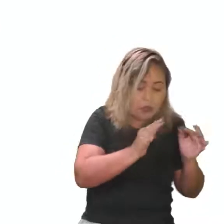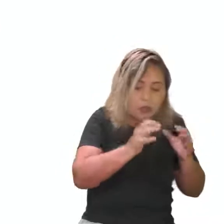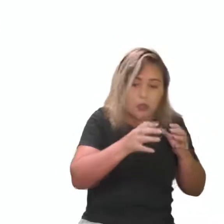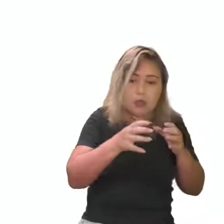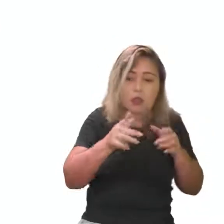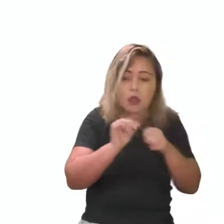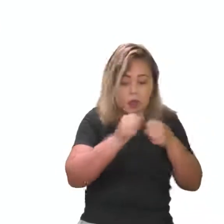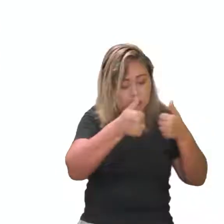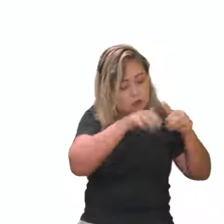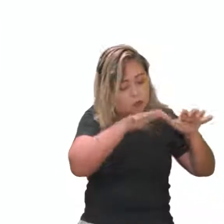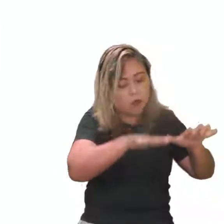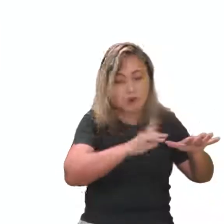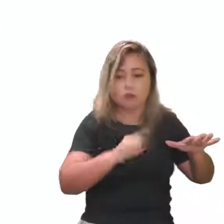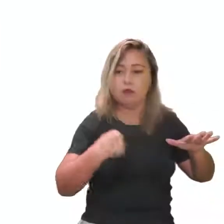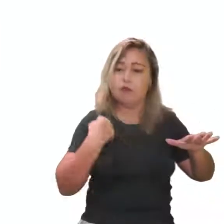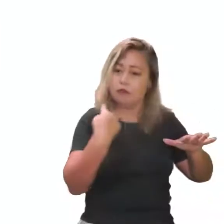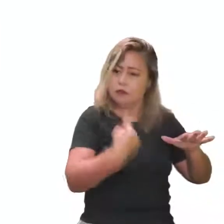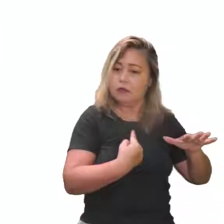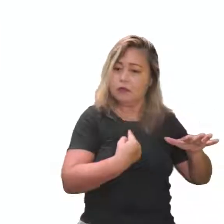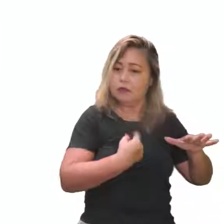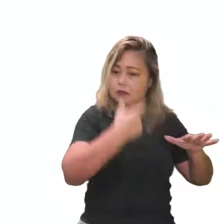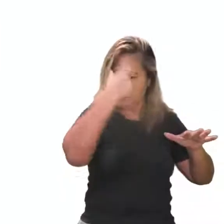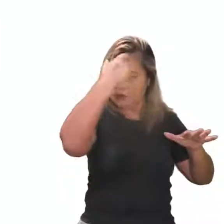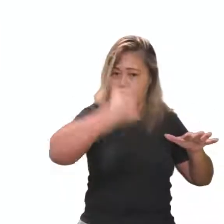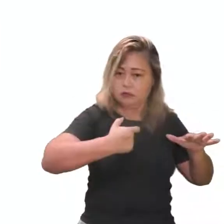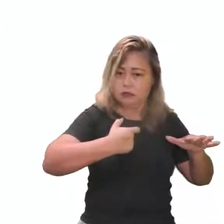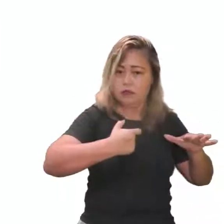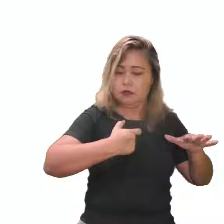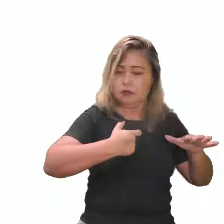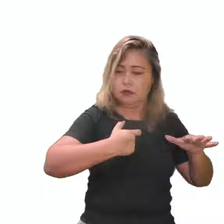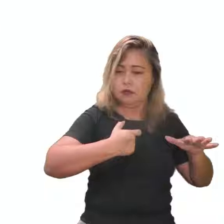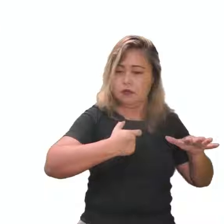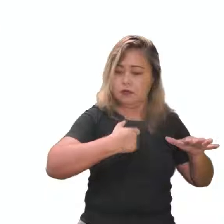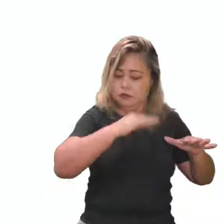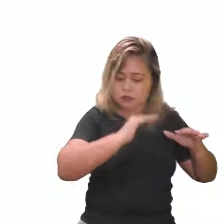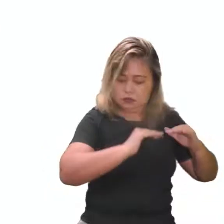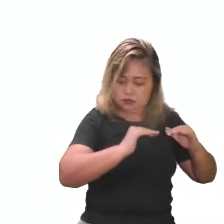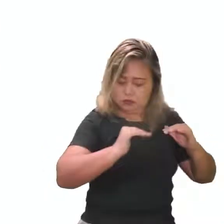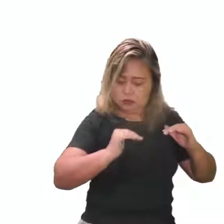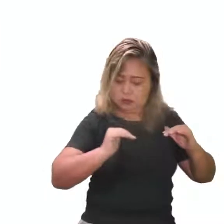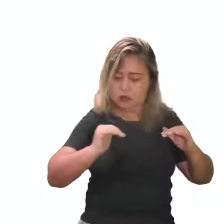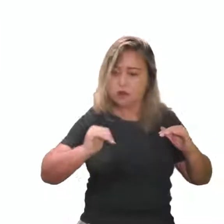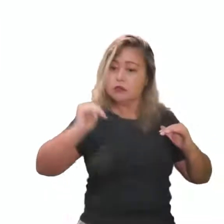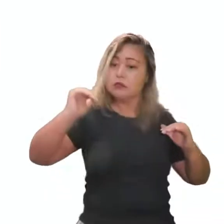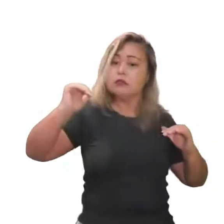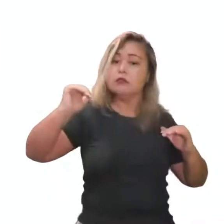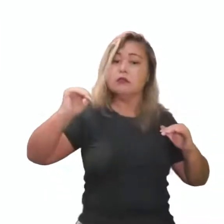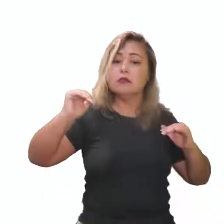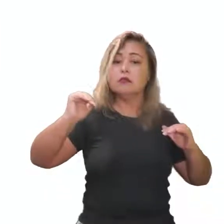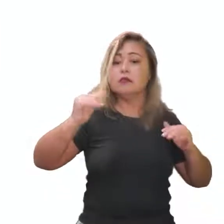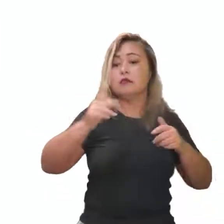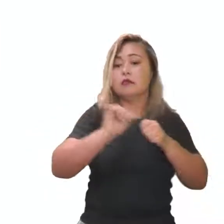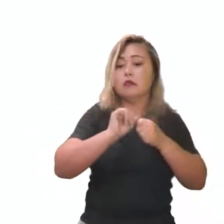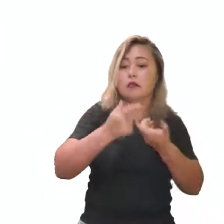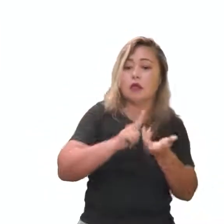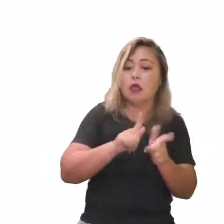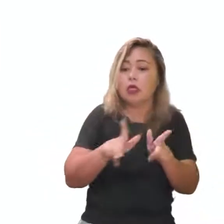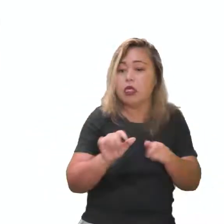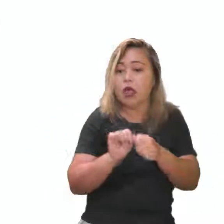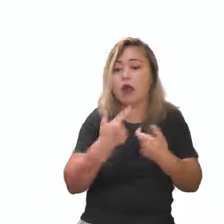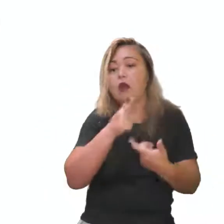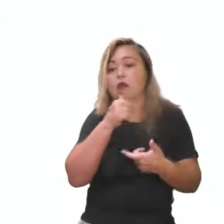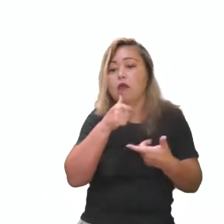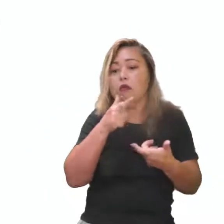lugar definido. Nós, num determinado localzinho, num determinado nível, né? Os répteis, os